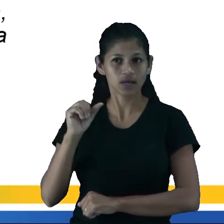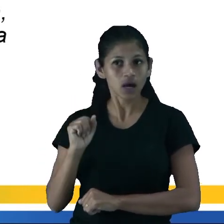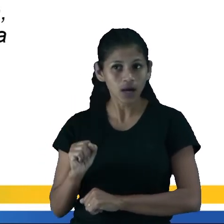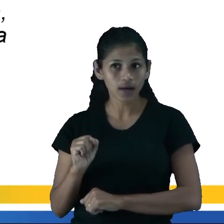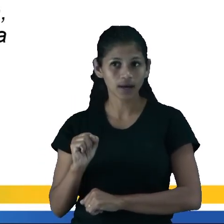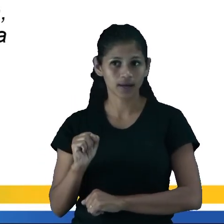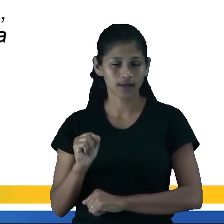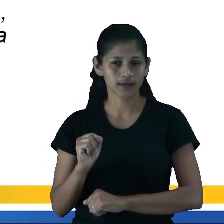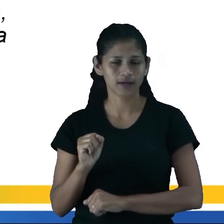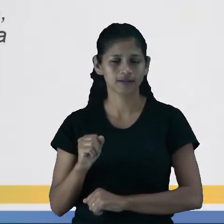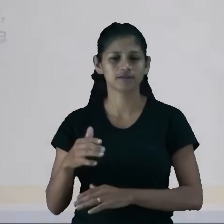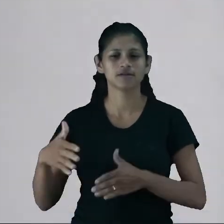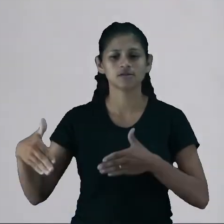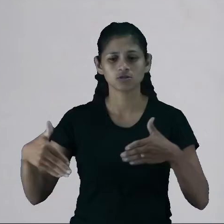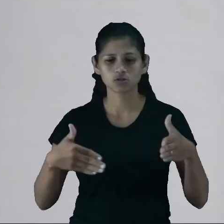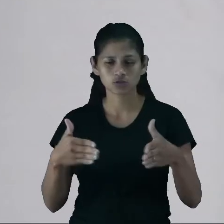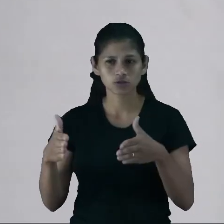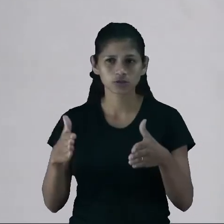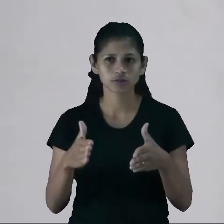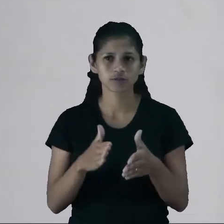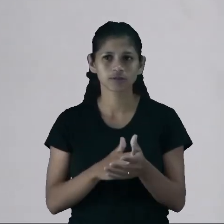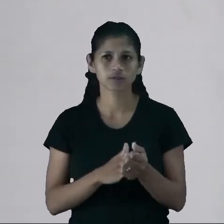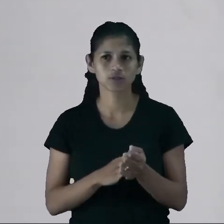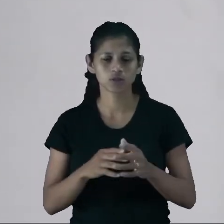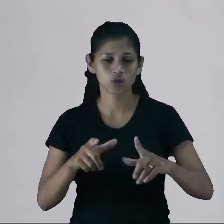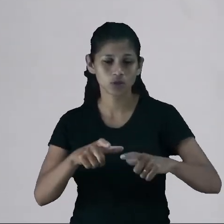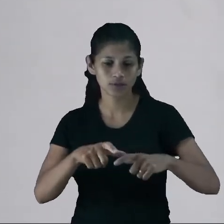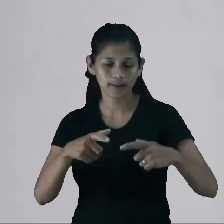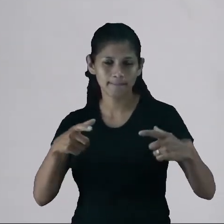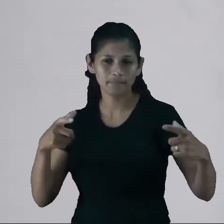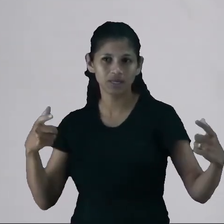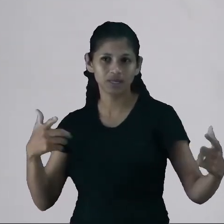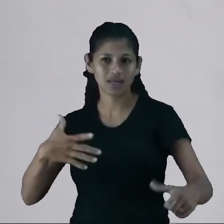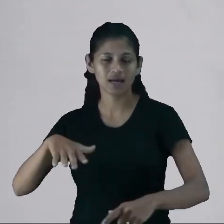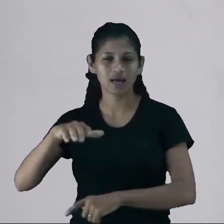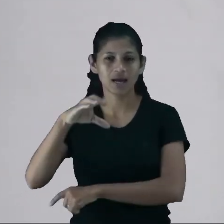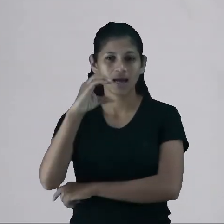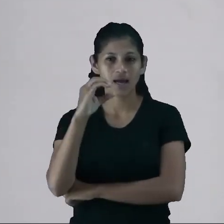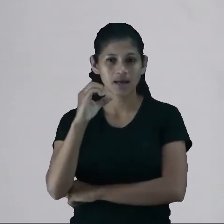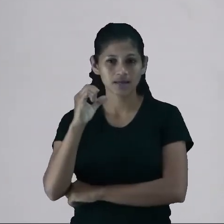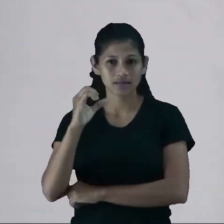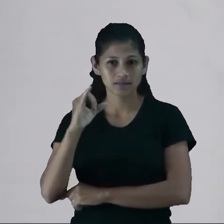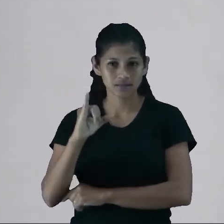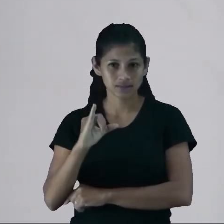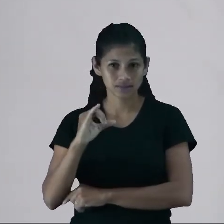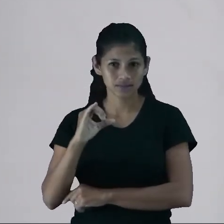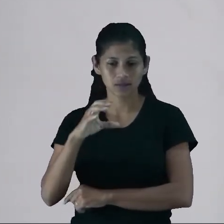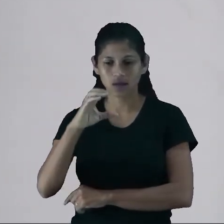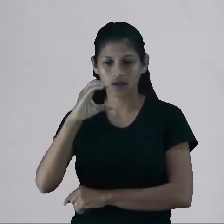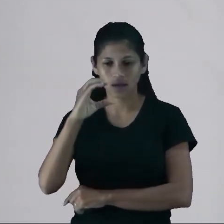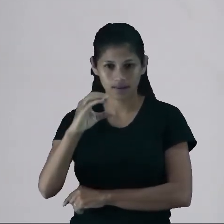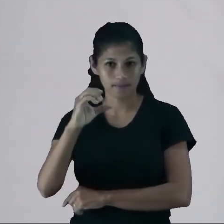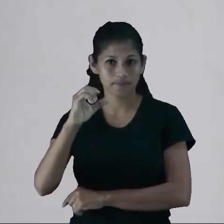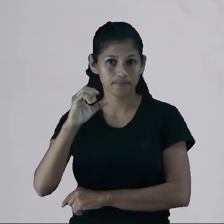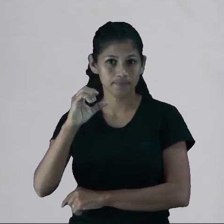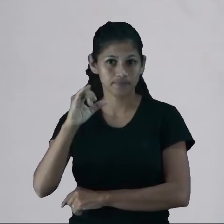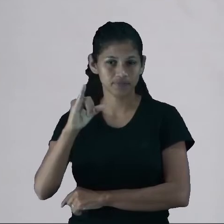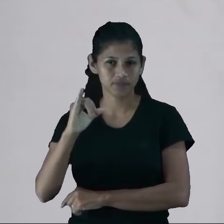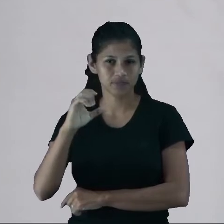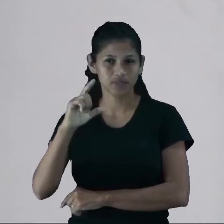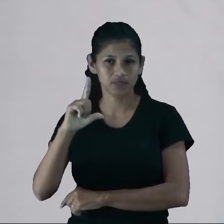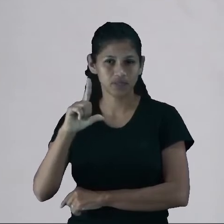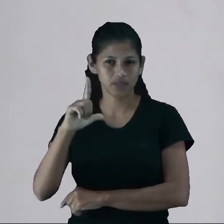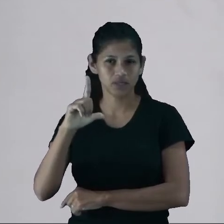de pedestres, né? A questão da ampliação das ciclovias, né? Que são as áreas ali para os ciclistas, né?